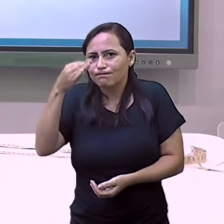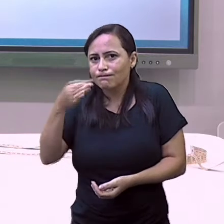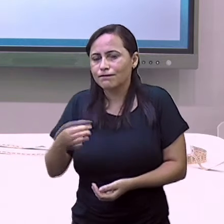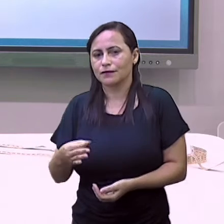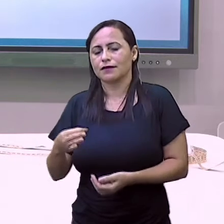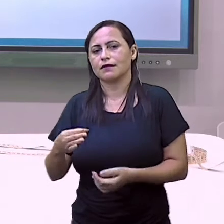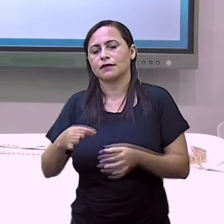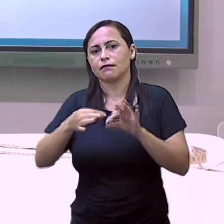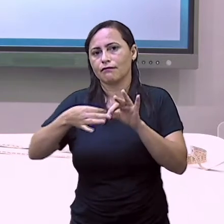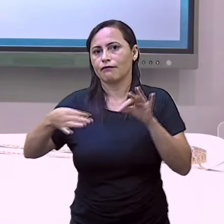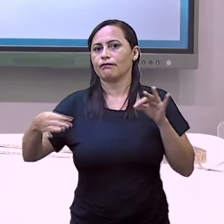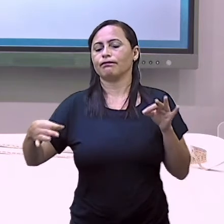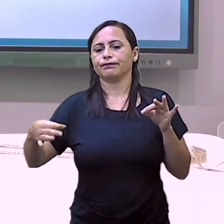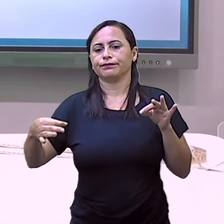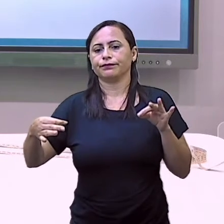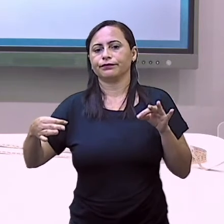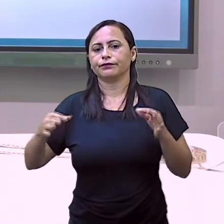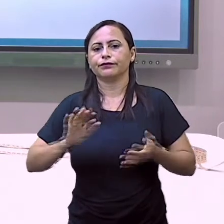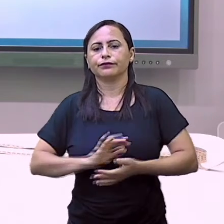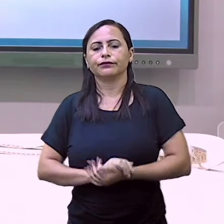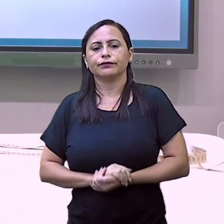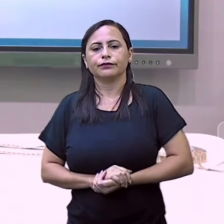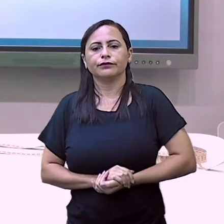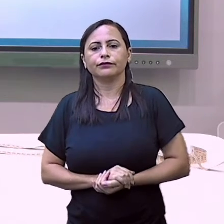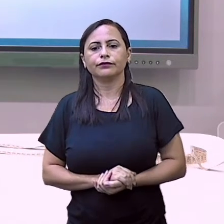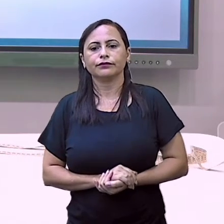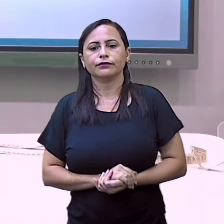vou utilizar, como o parafuso.